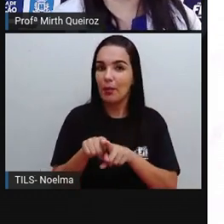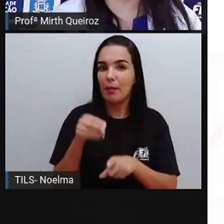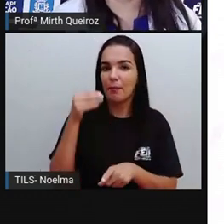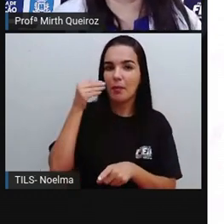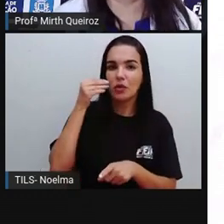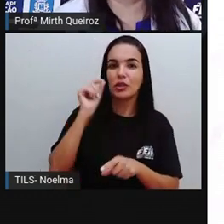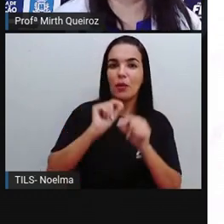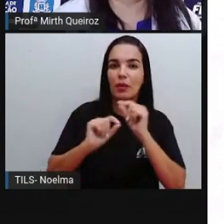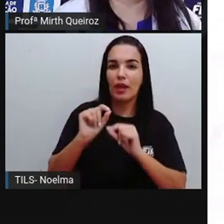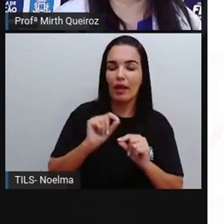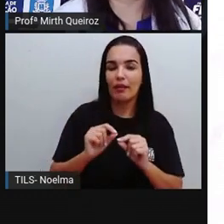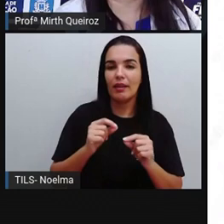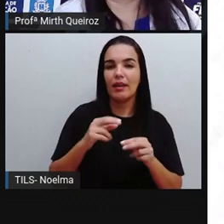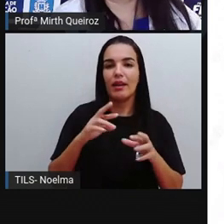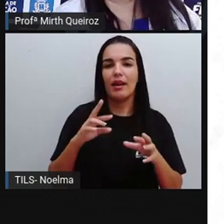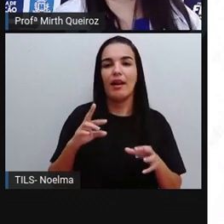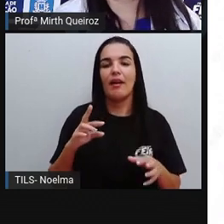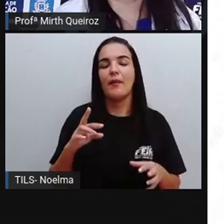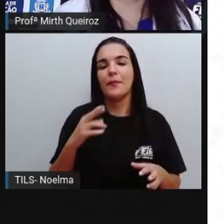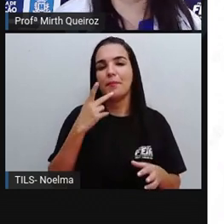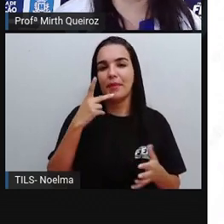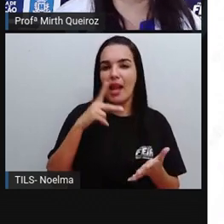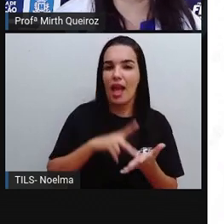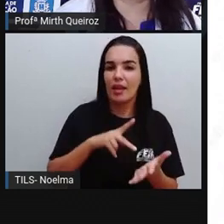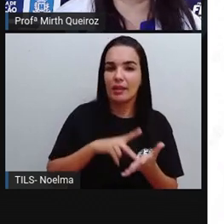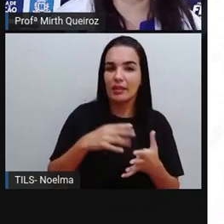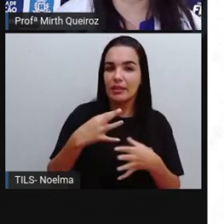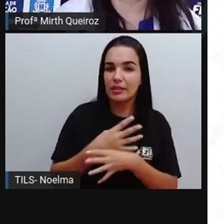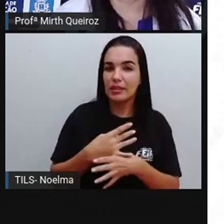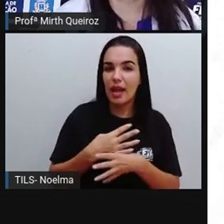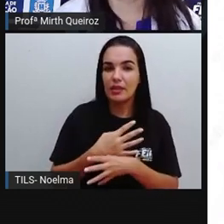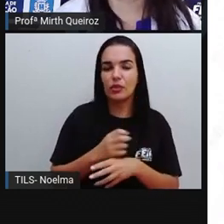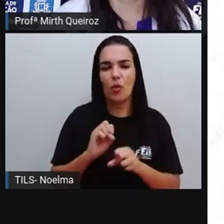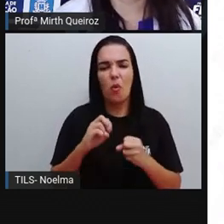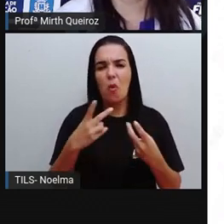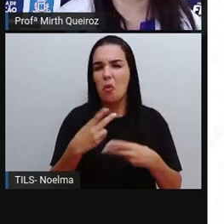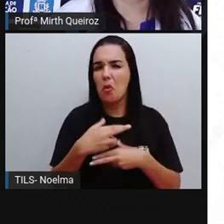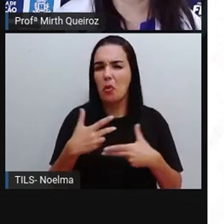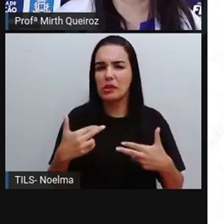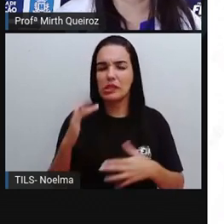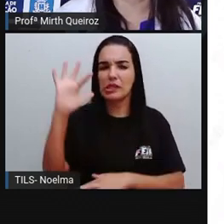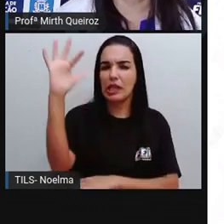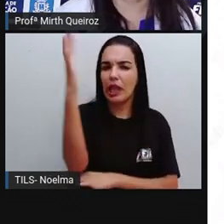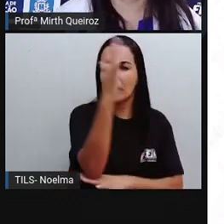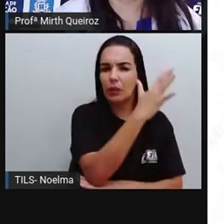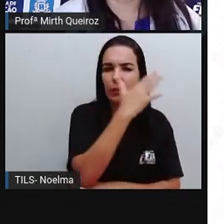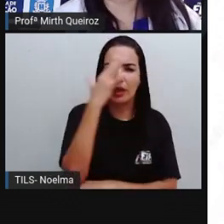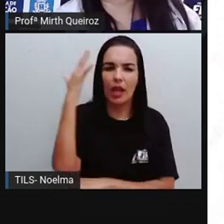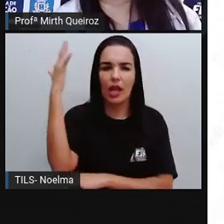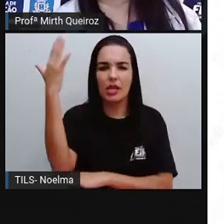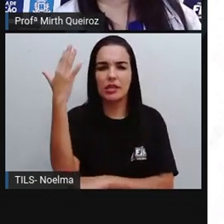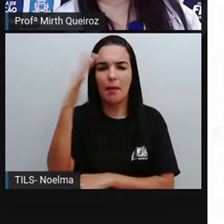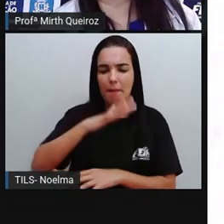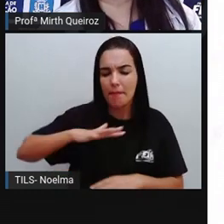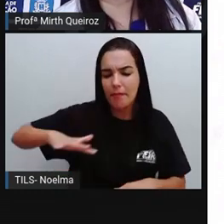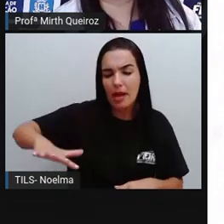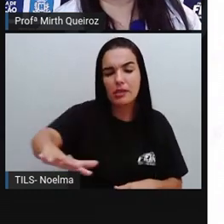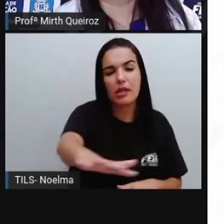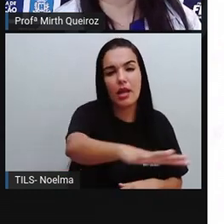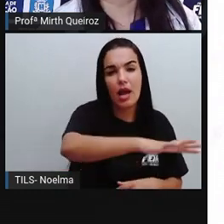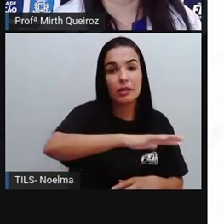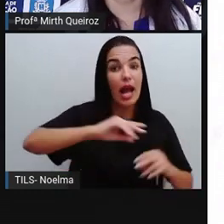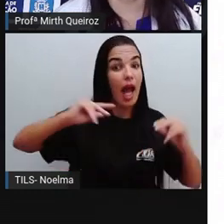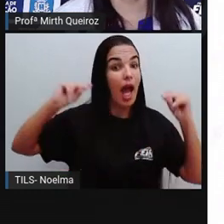a realidade de cidades ou de elementos naturais, como sua composição, a paisagística, né,